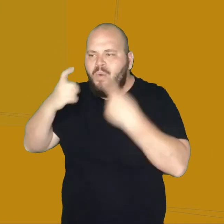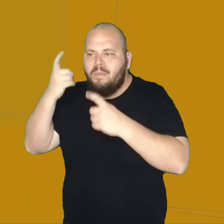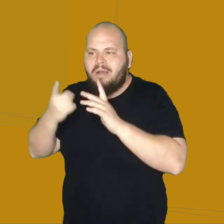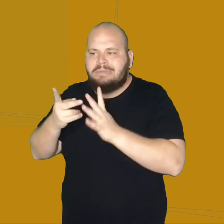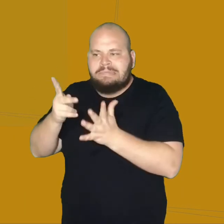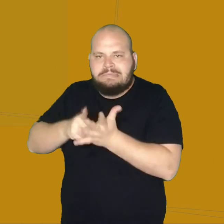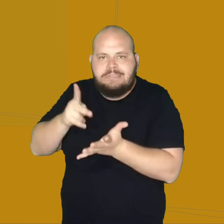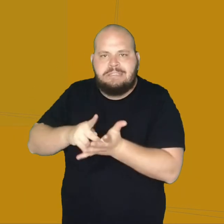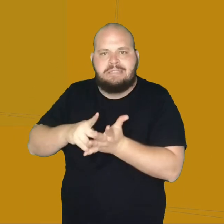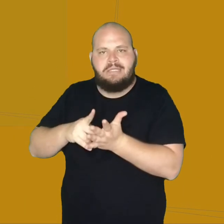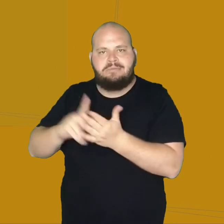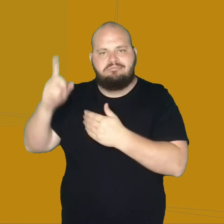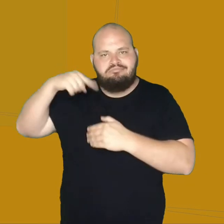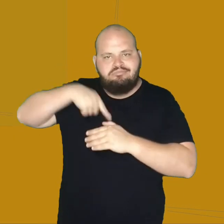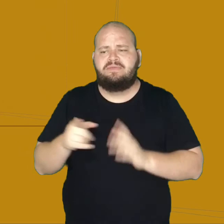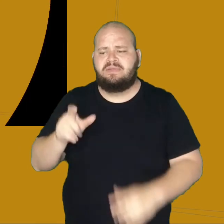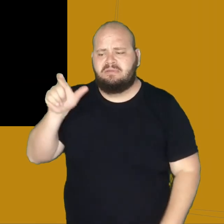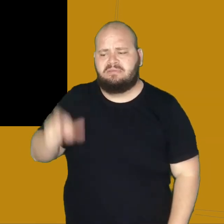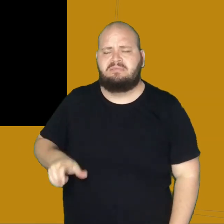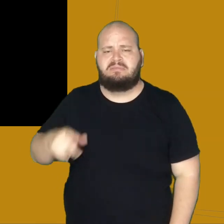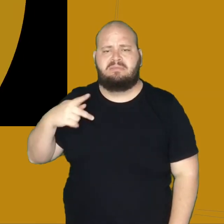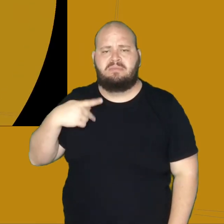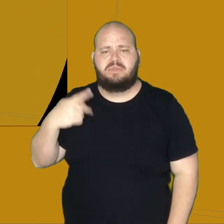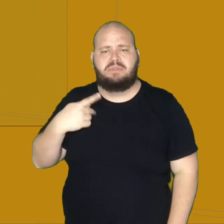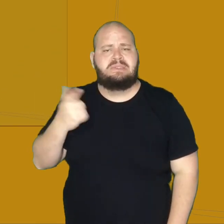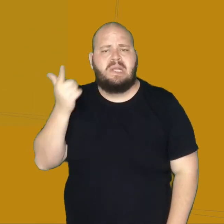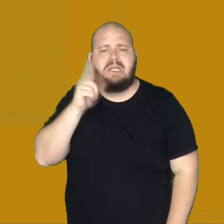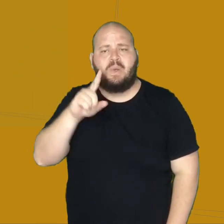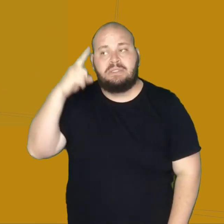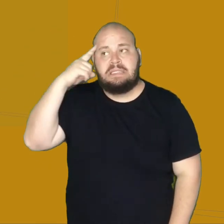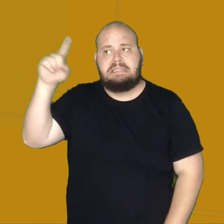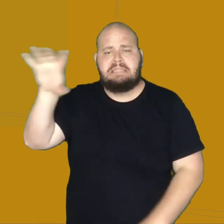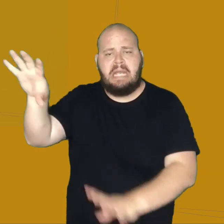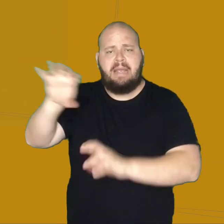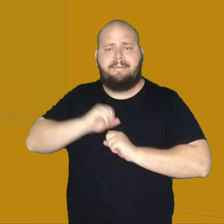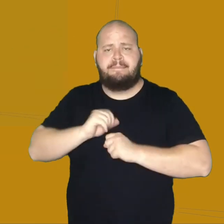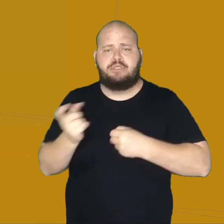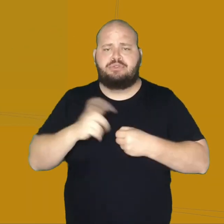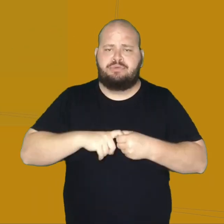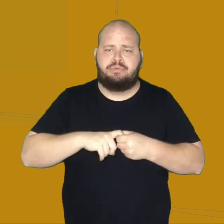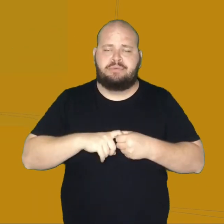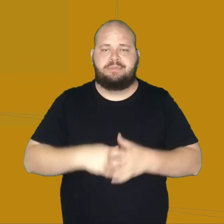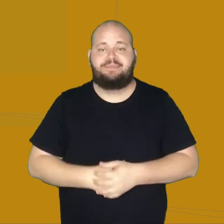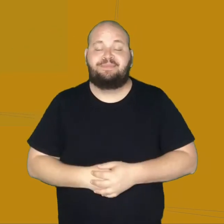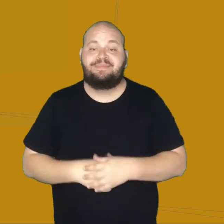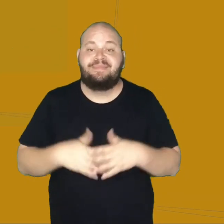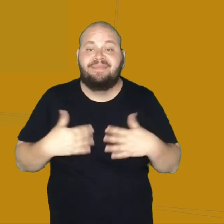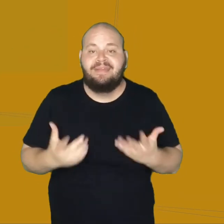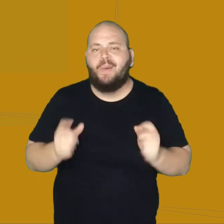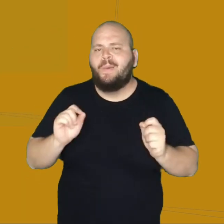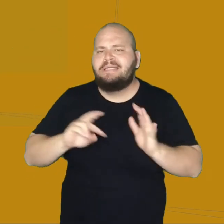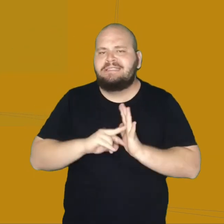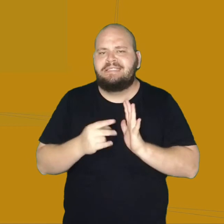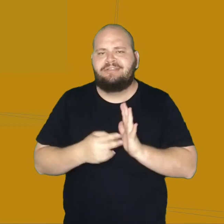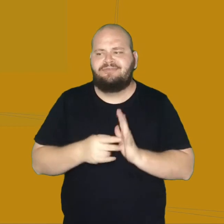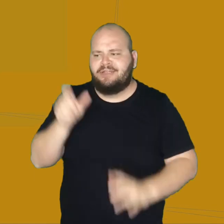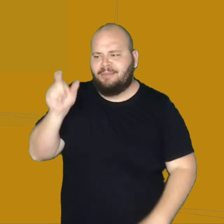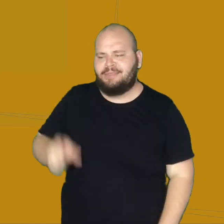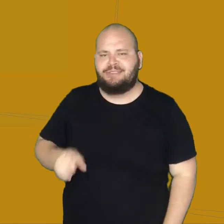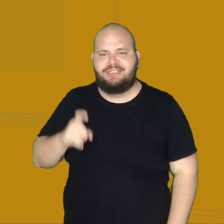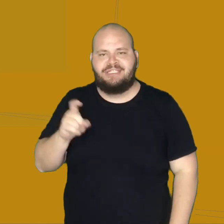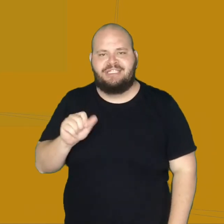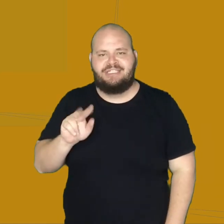que estão na coletânea. Vou usar os termos do pomadismo para responder. O que importa é existir pela